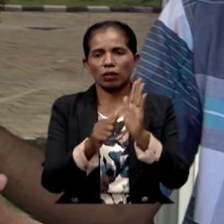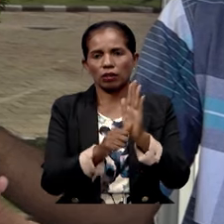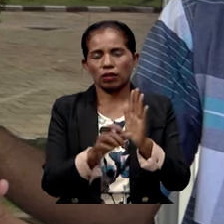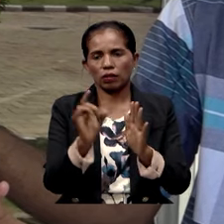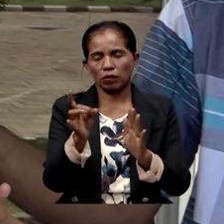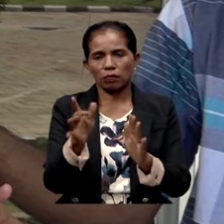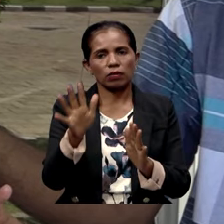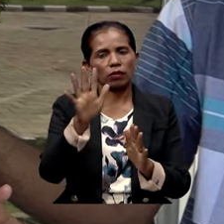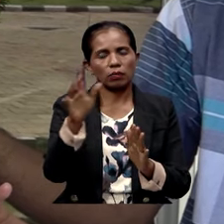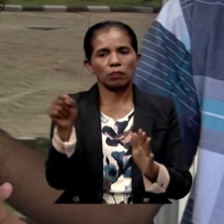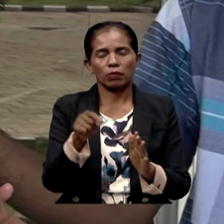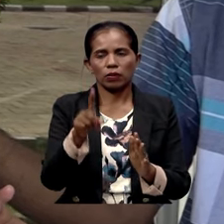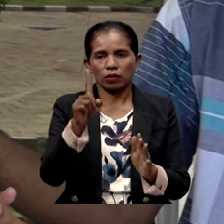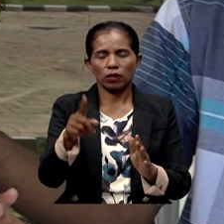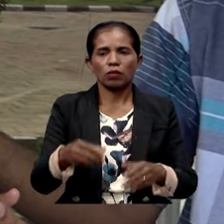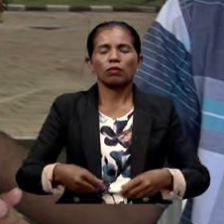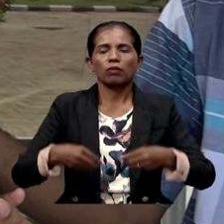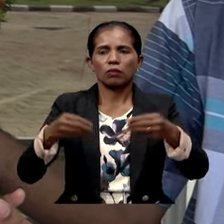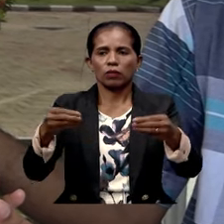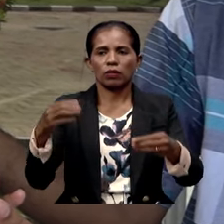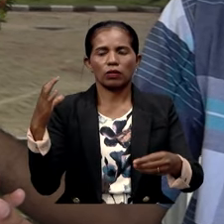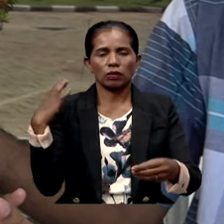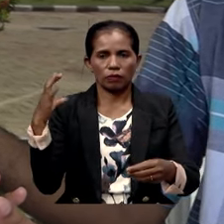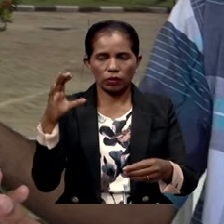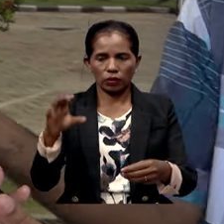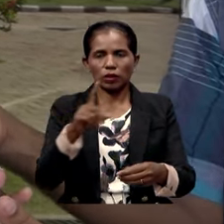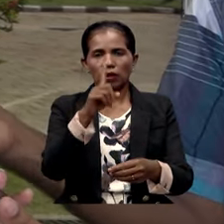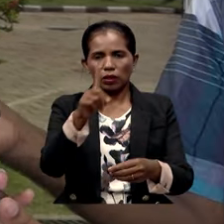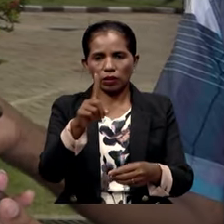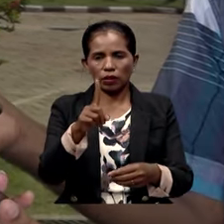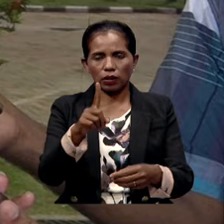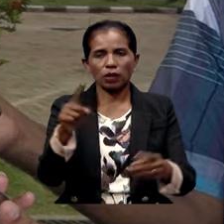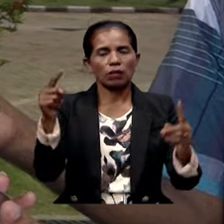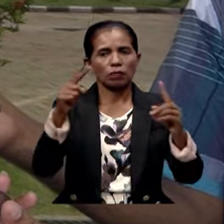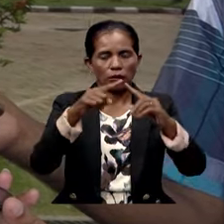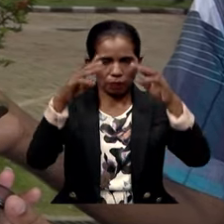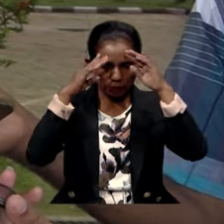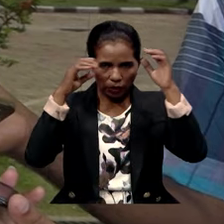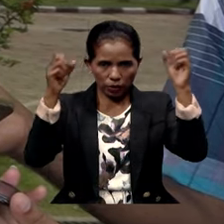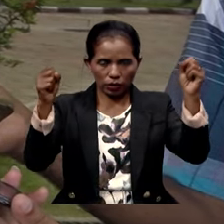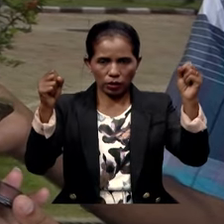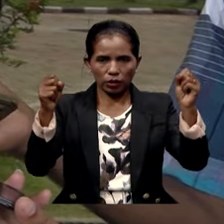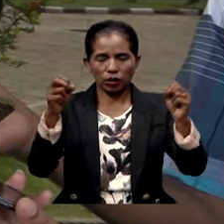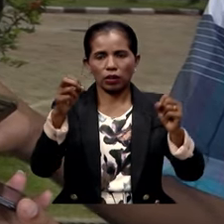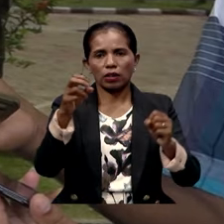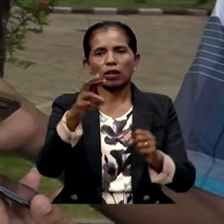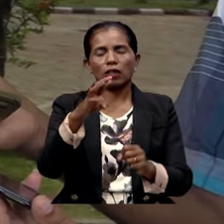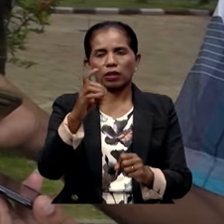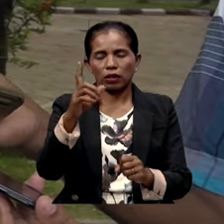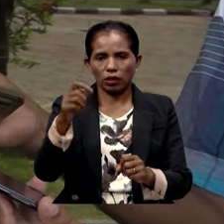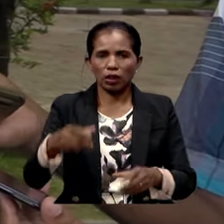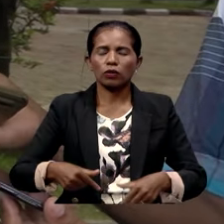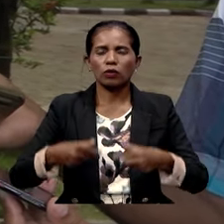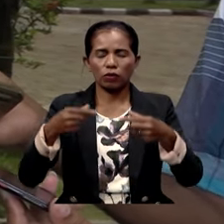85.1, né, foi competência e da Presidente da República tu foi indulto e